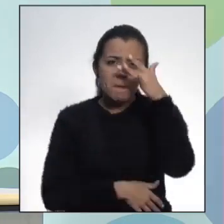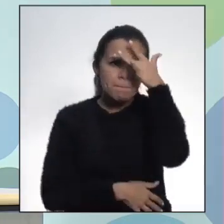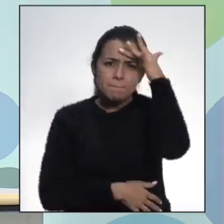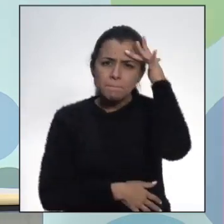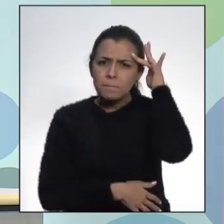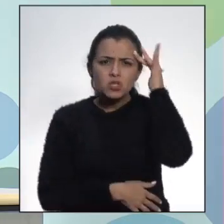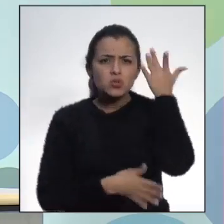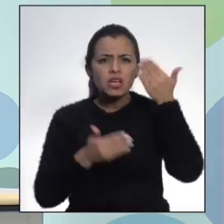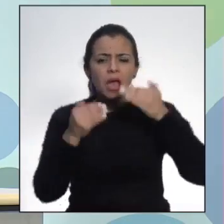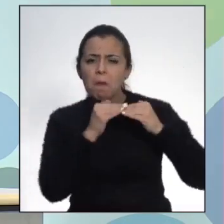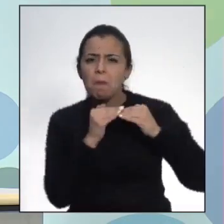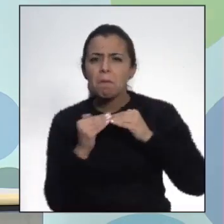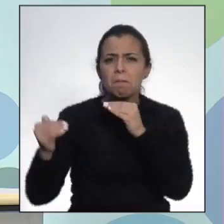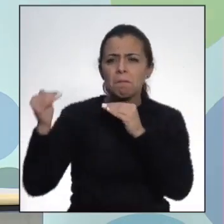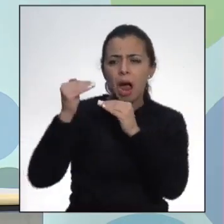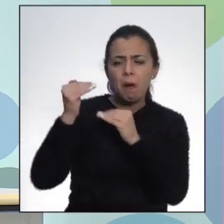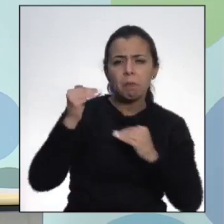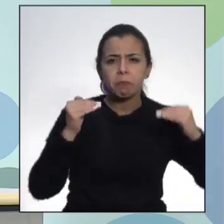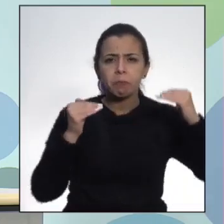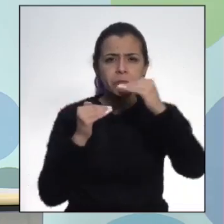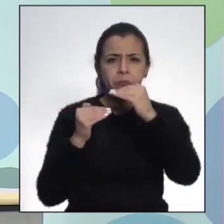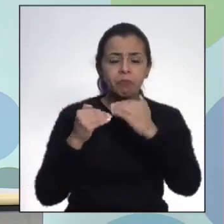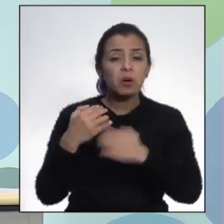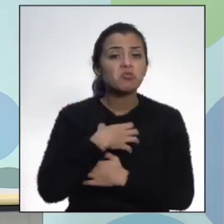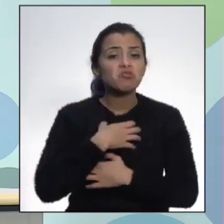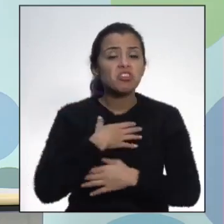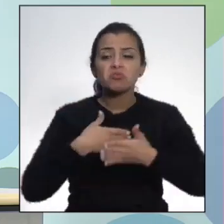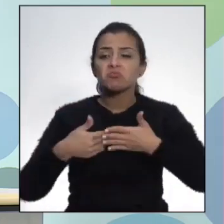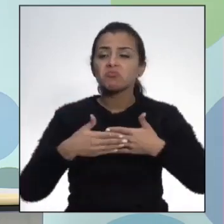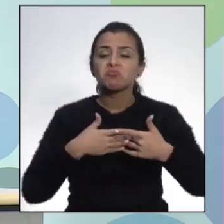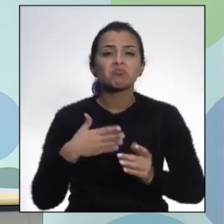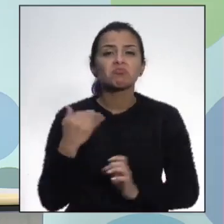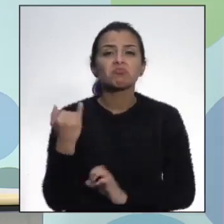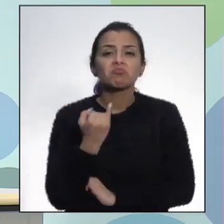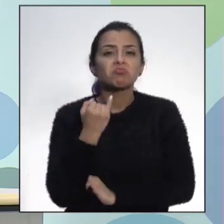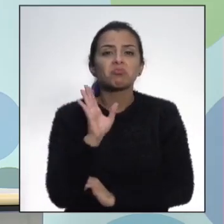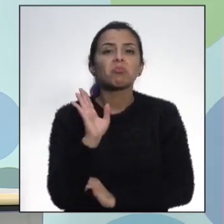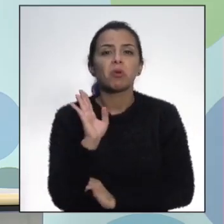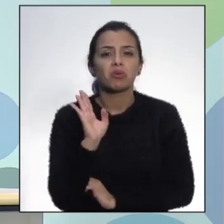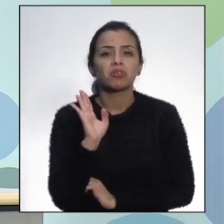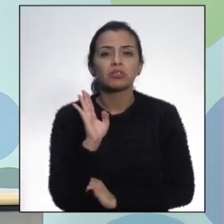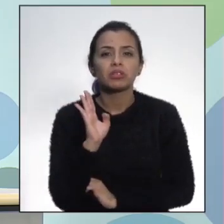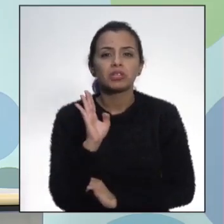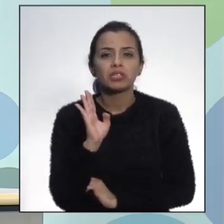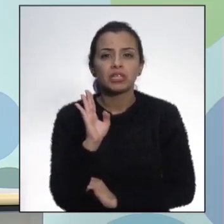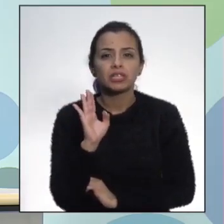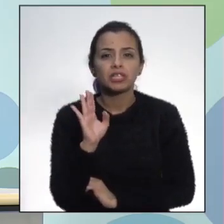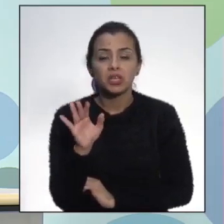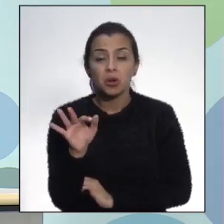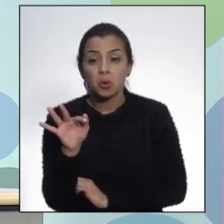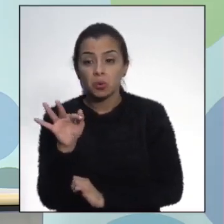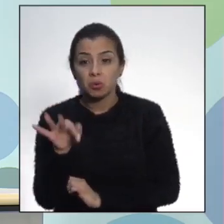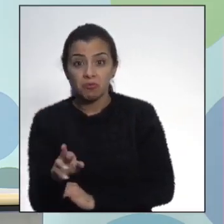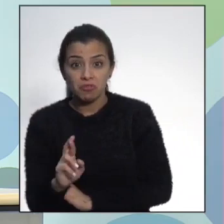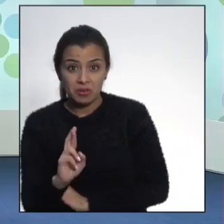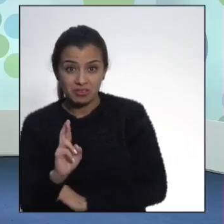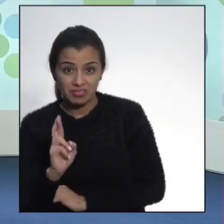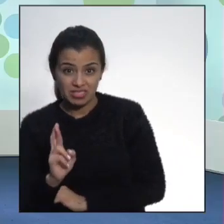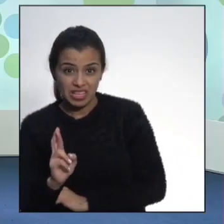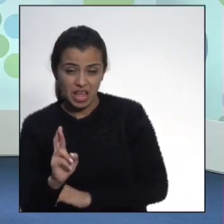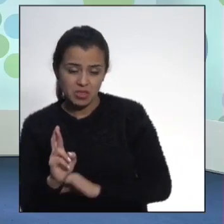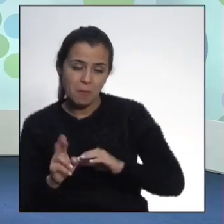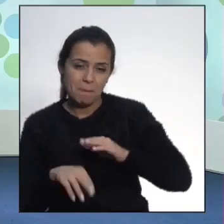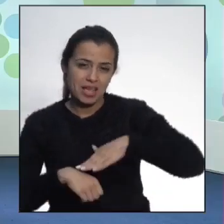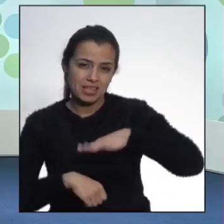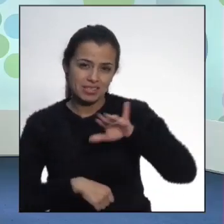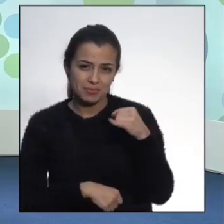todo mundo, não importando. Aquela velha máxima, né, dos fins justificam os meios, né? Isso é muito ruim. Tem duas questões aqui